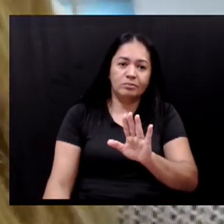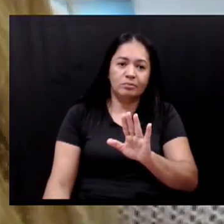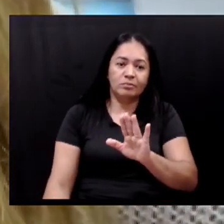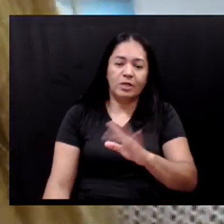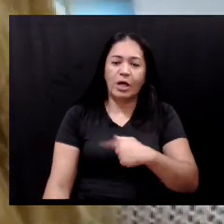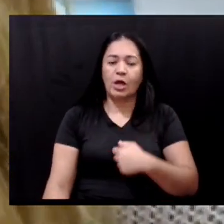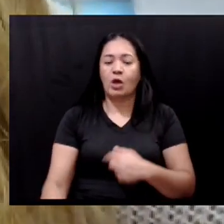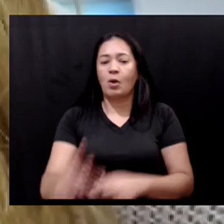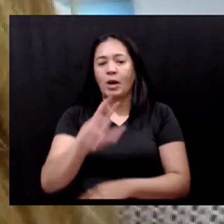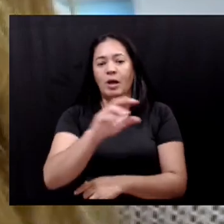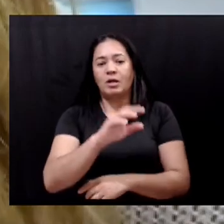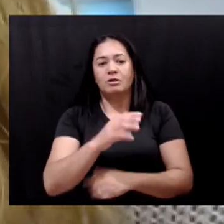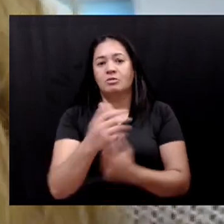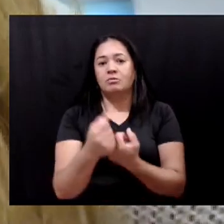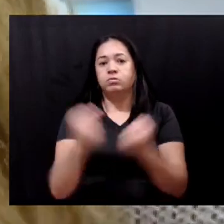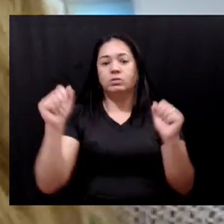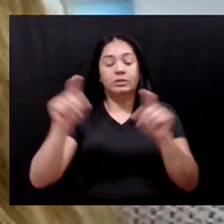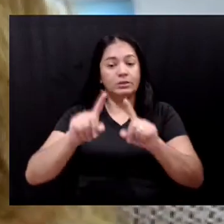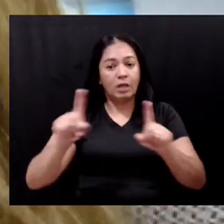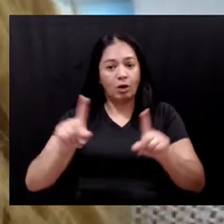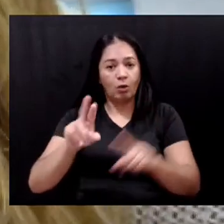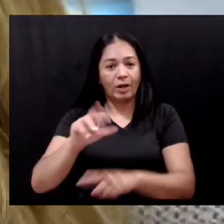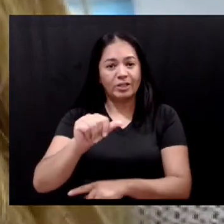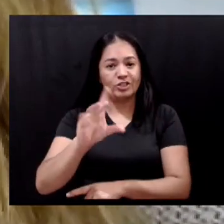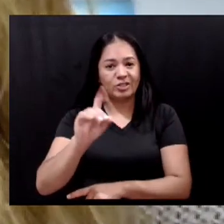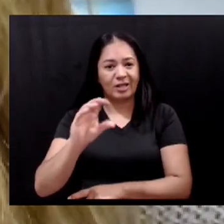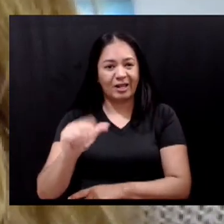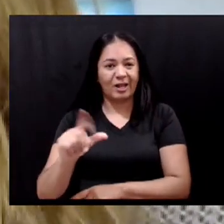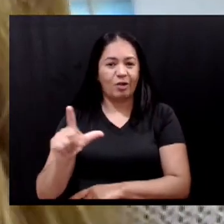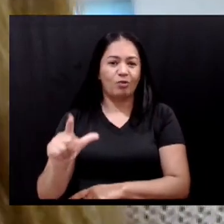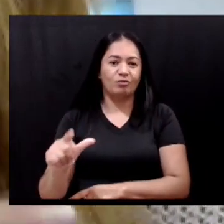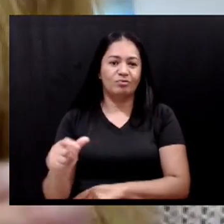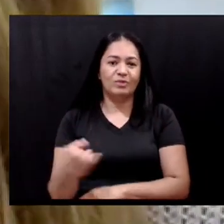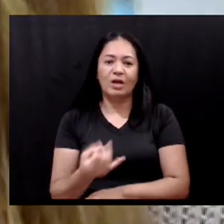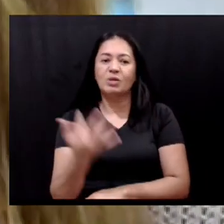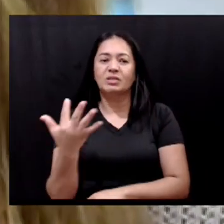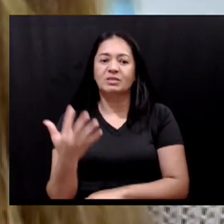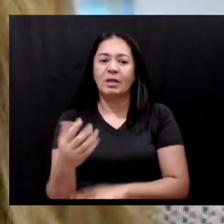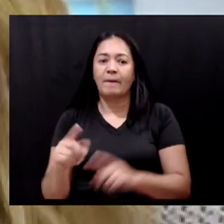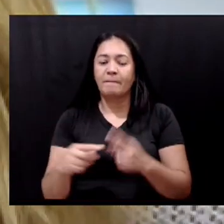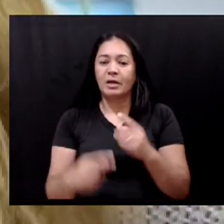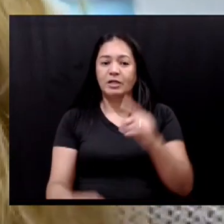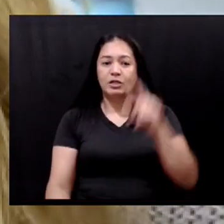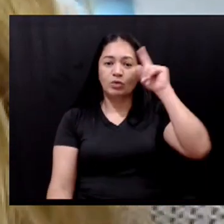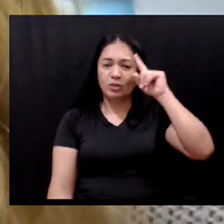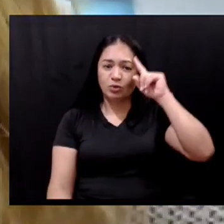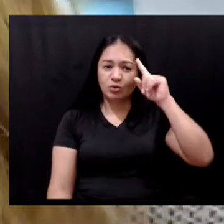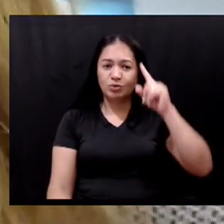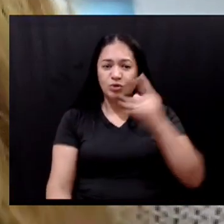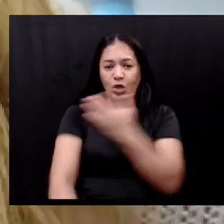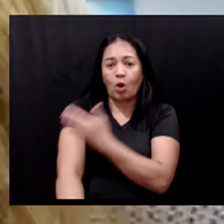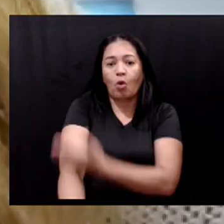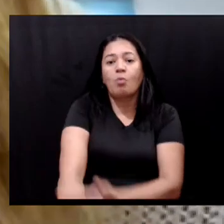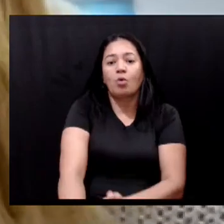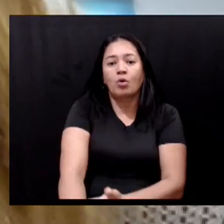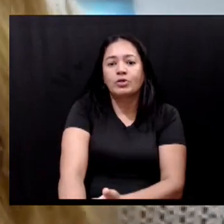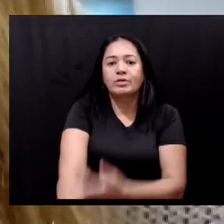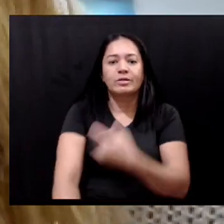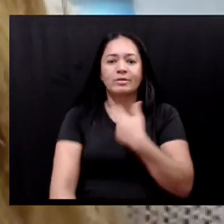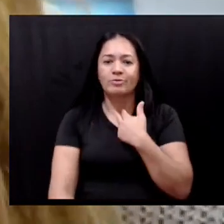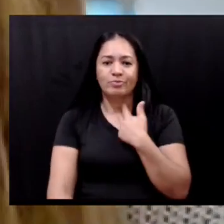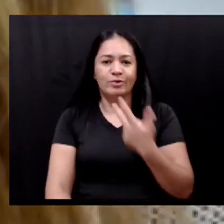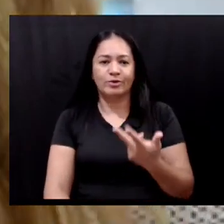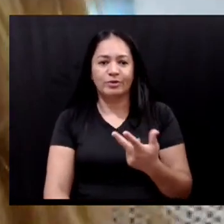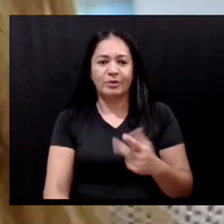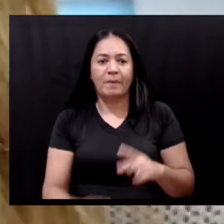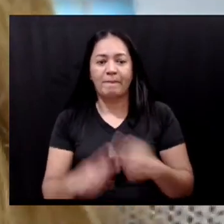sou radical nos excessos e principalmente no que é oferecido diariamente como rotina, né? Agora, dizer que a